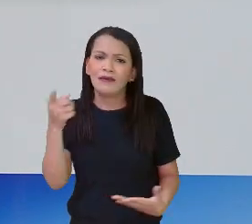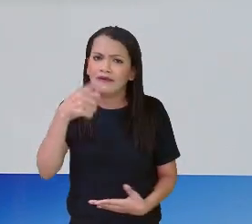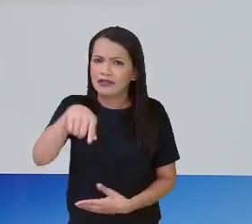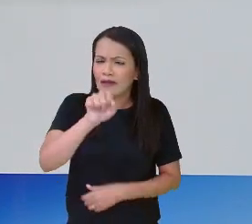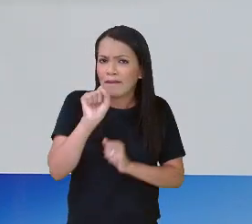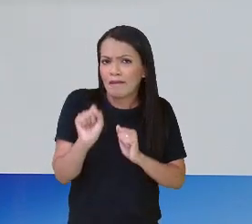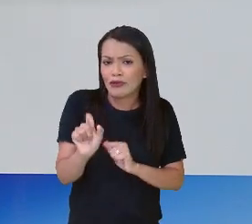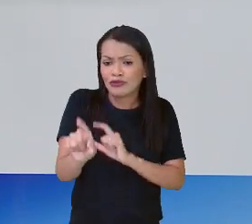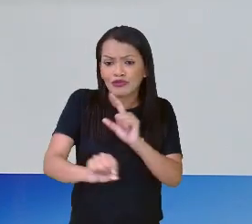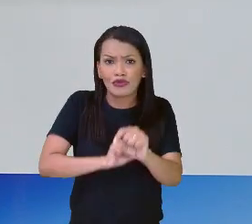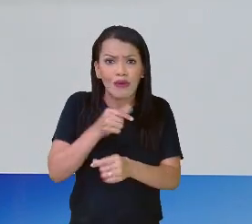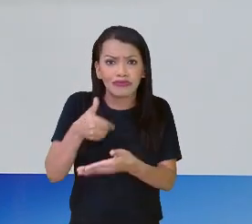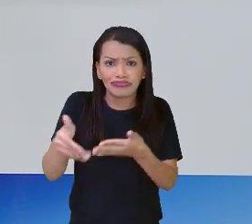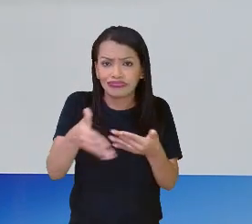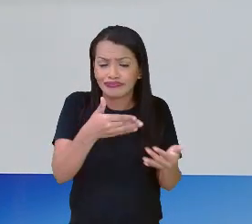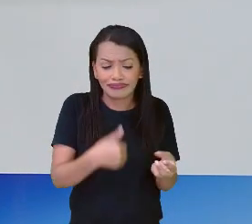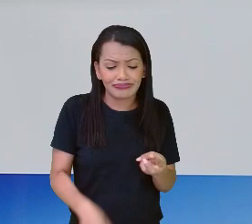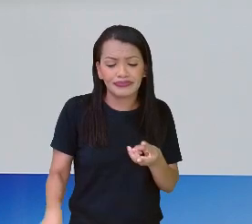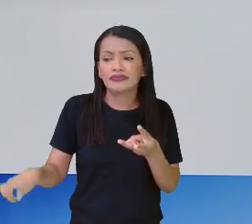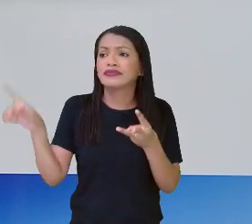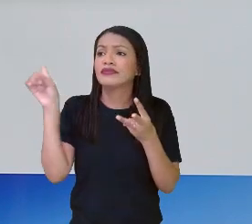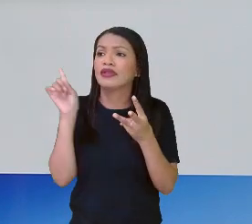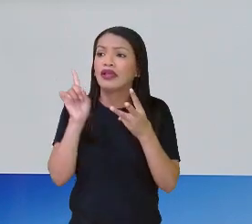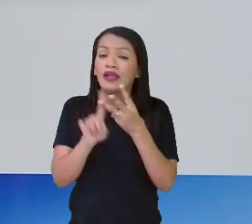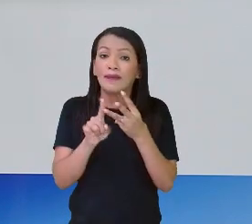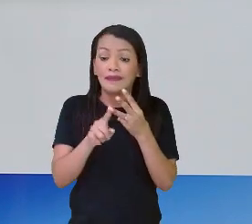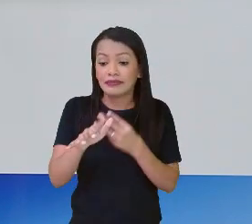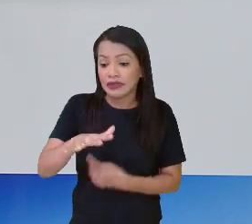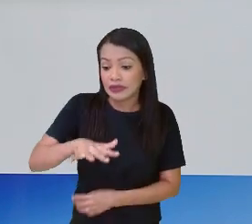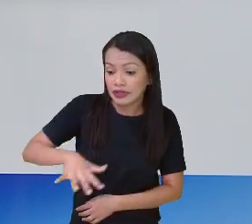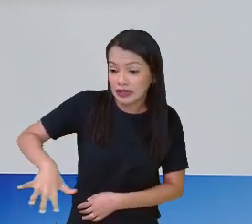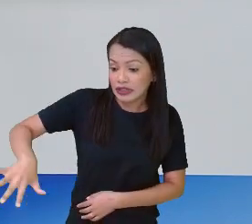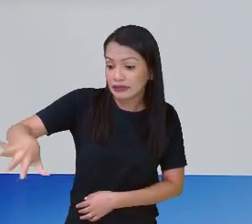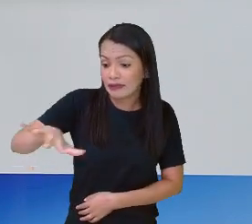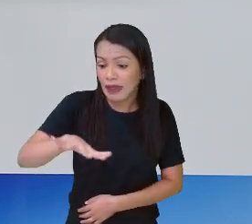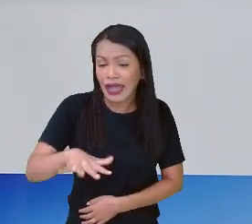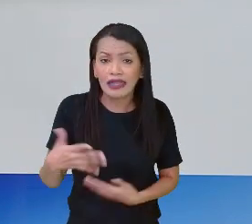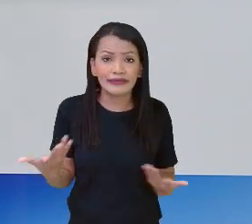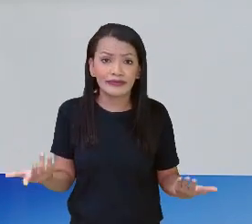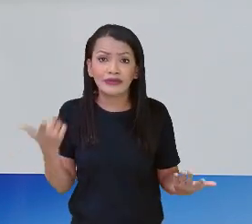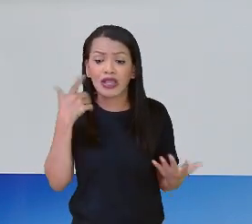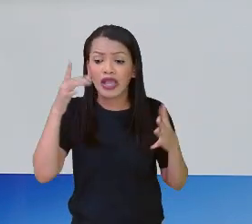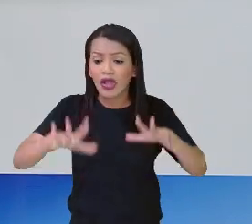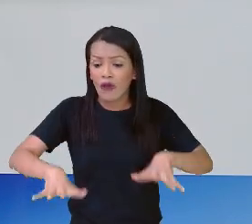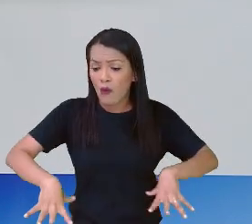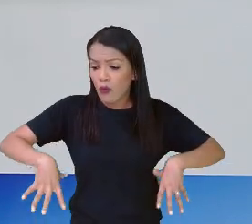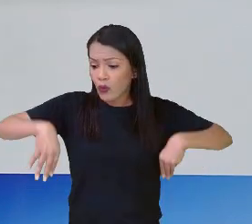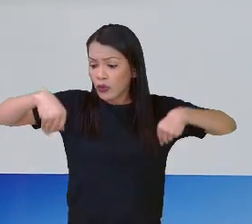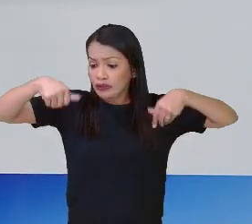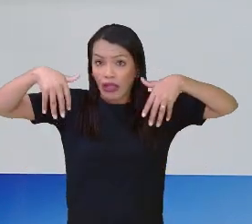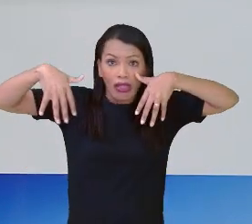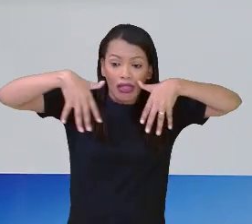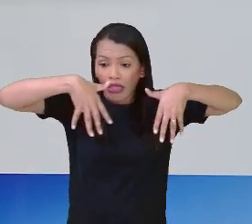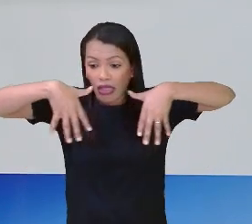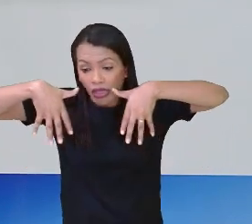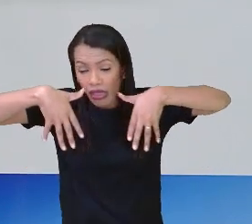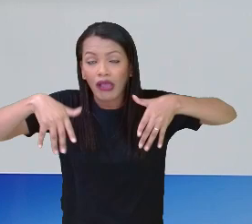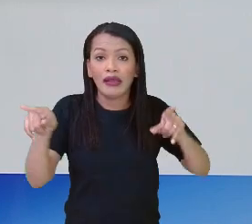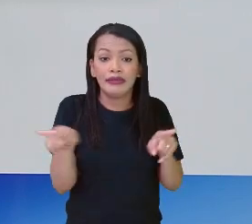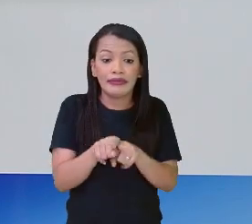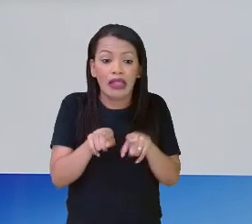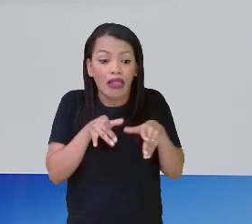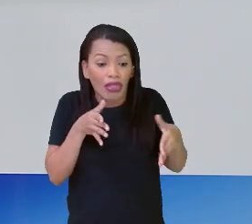uma floresta. Ah, professor, eu gosto mais de terror, conto de assombração. Então, um castelo mal assombrado, um cemitério,